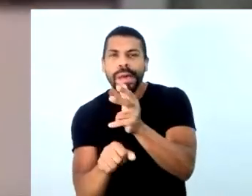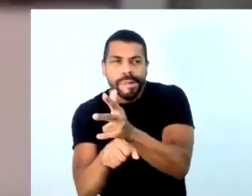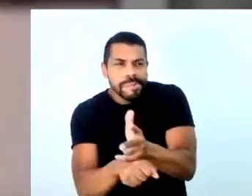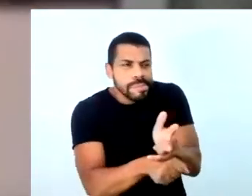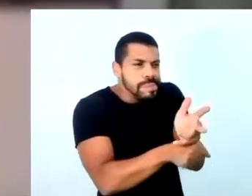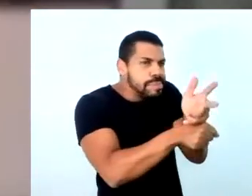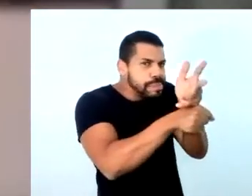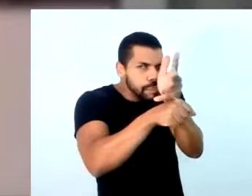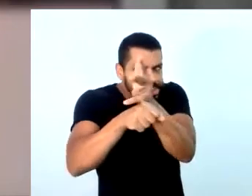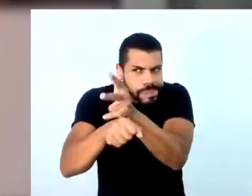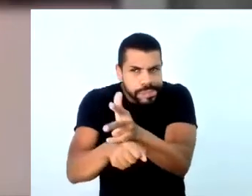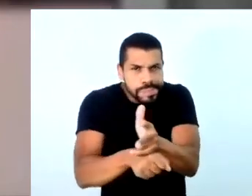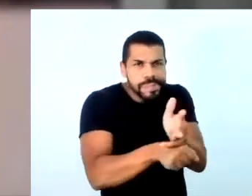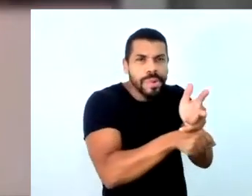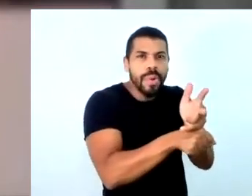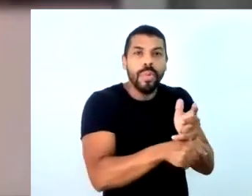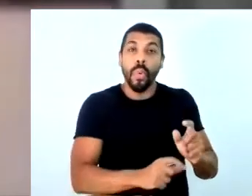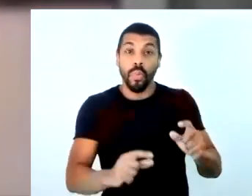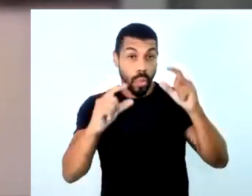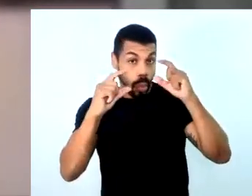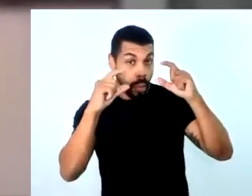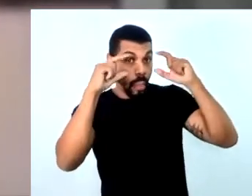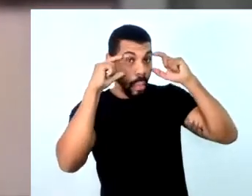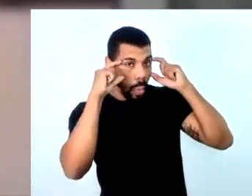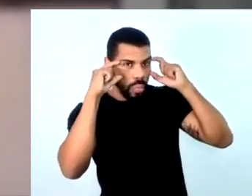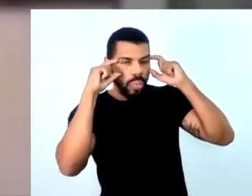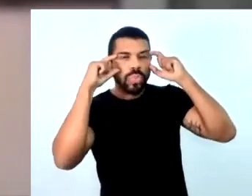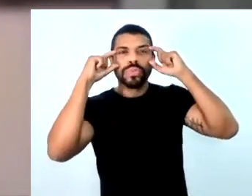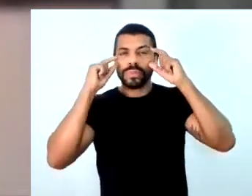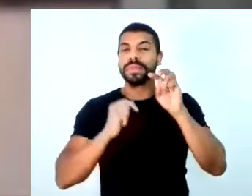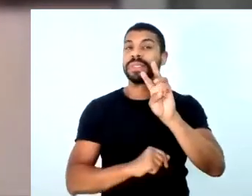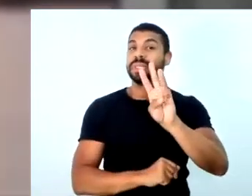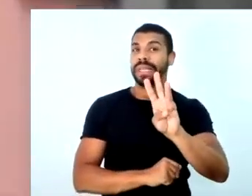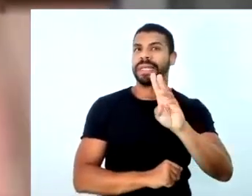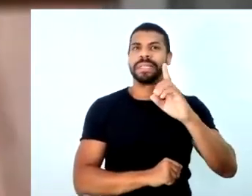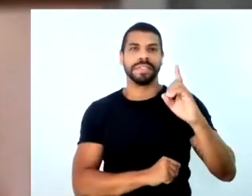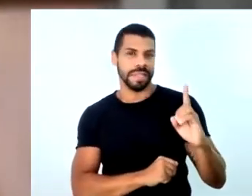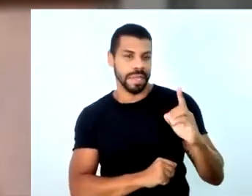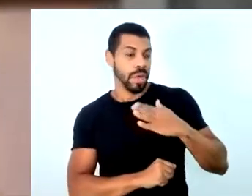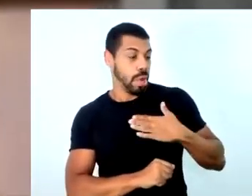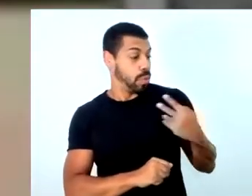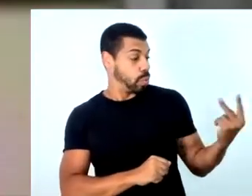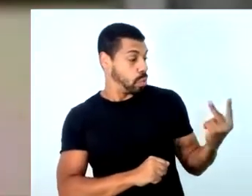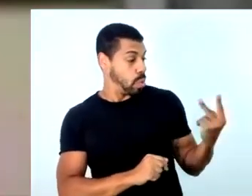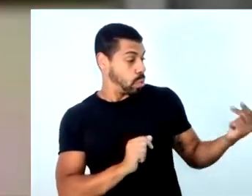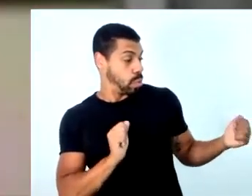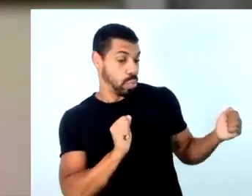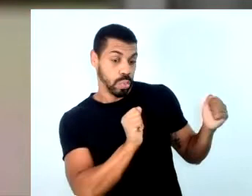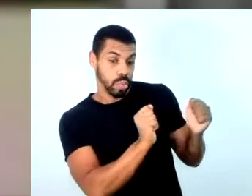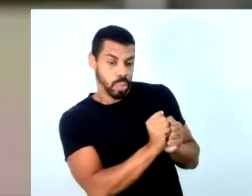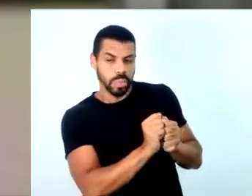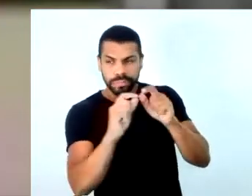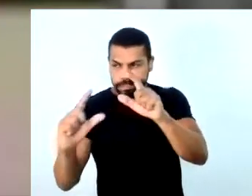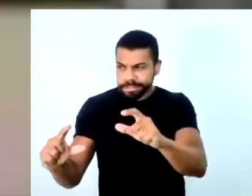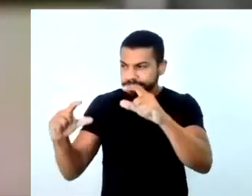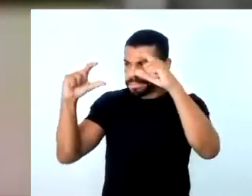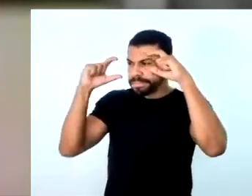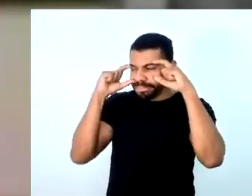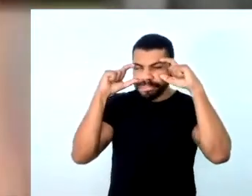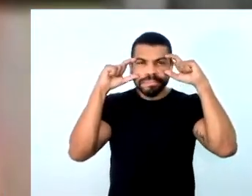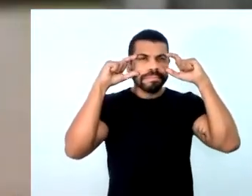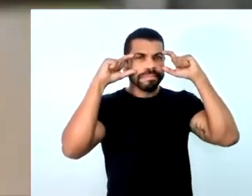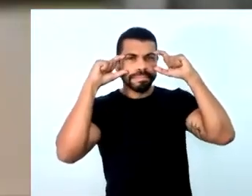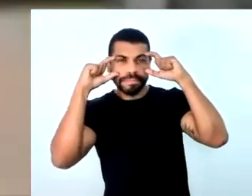se fosse assim, o filme já todo com óculos 3D. Eu trabalhava com óculos 3D na ilha de edição, eu e meu assistente, o Wellington, a